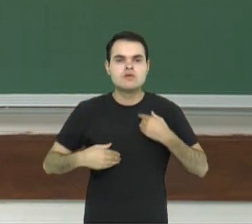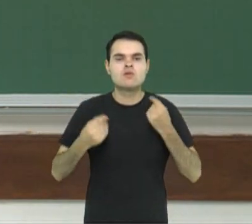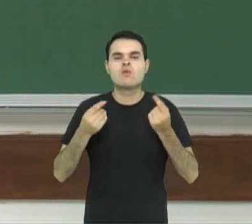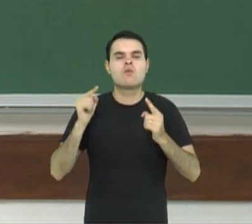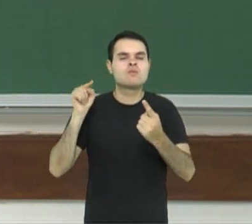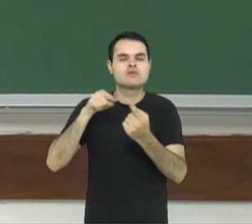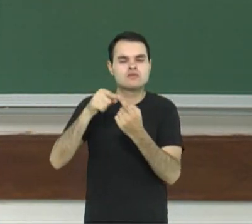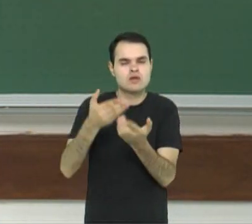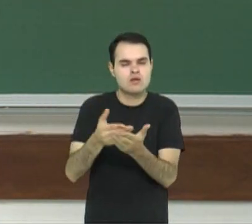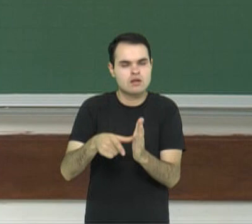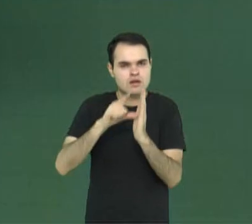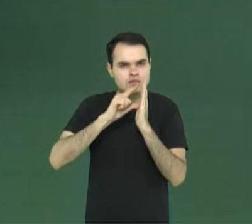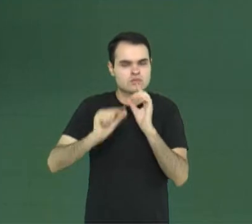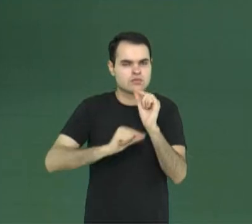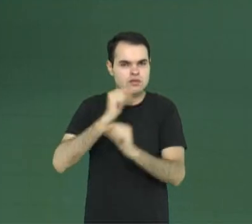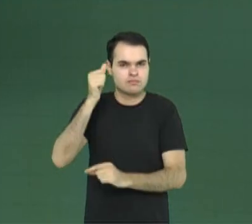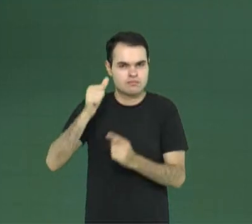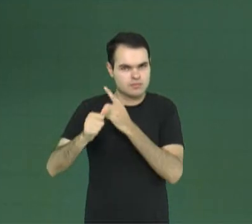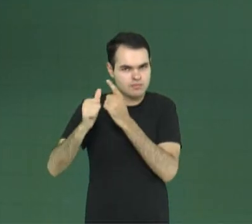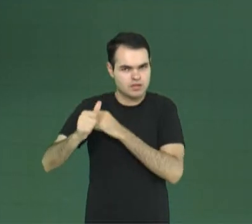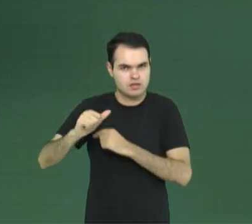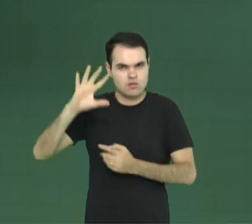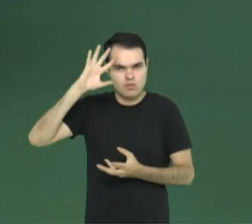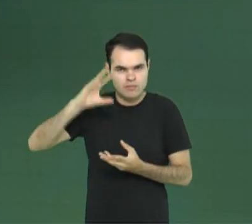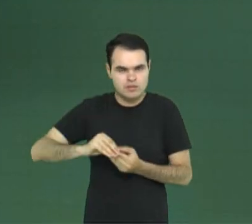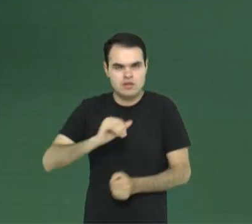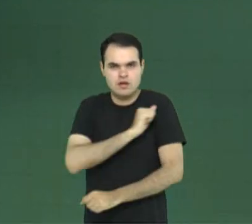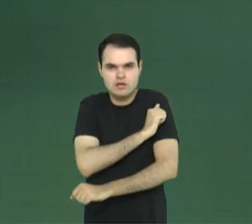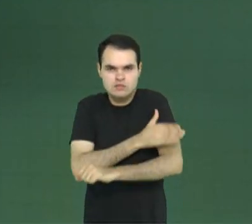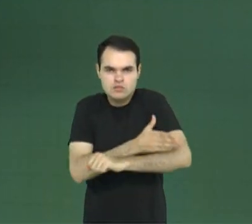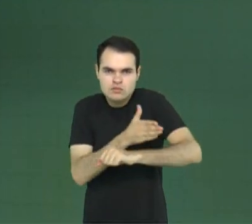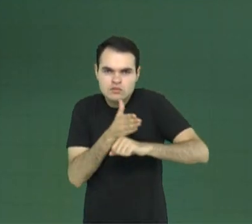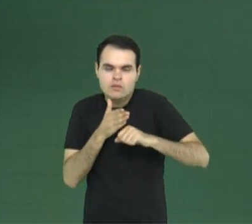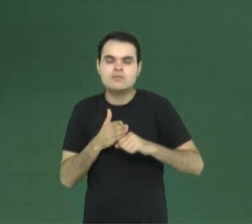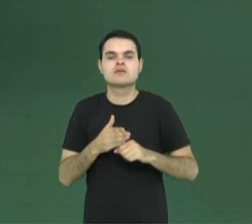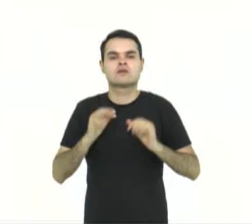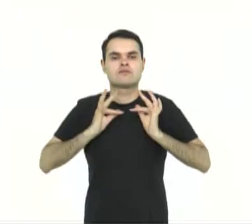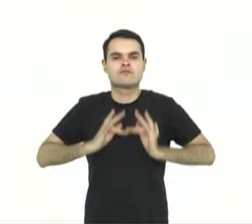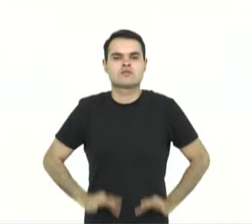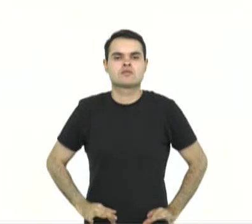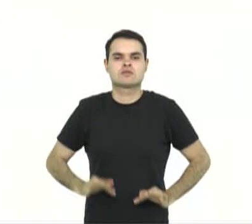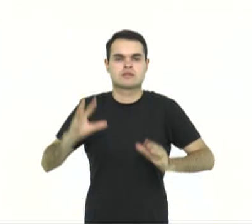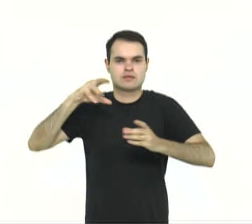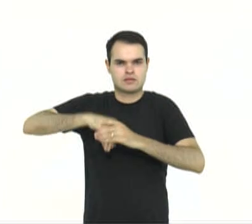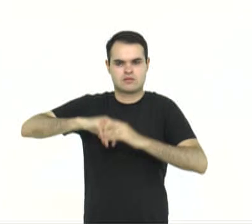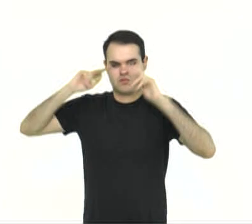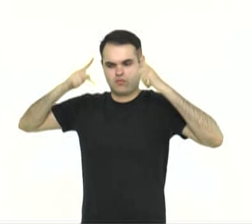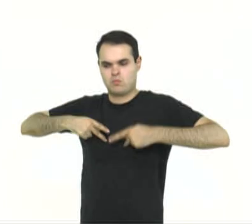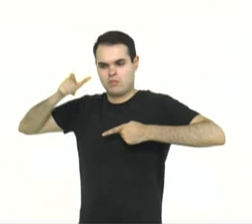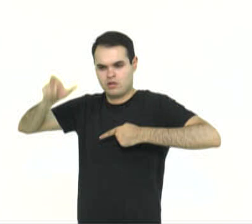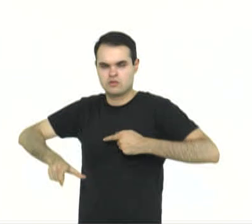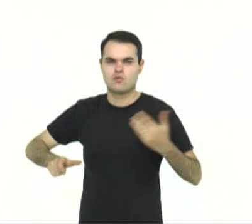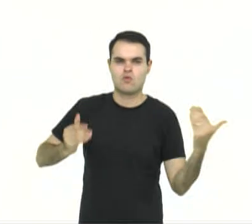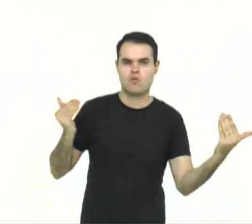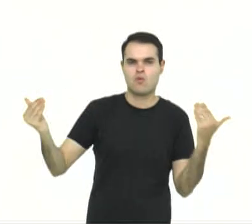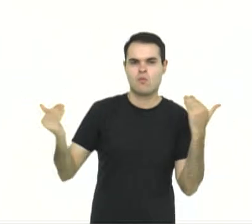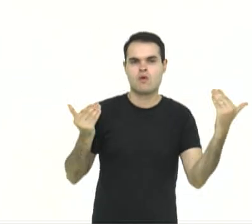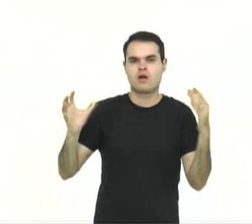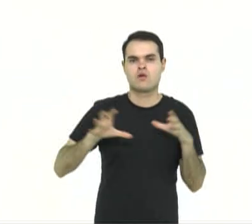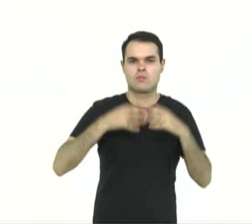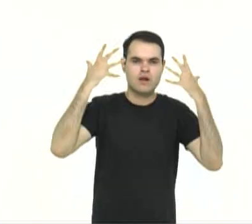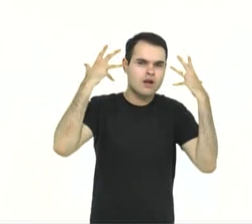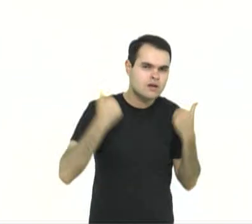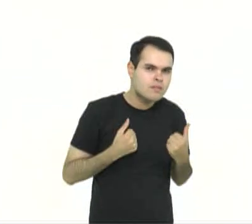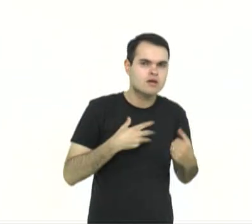nossos objetivos. Primeiro, compreender a anatomia e fisiologia do sistema excretor em humanos e comparar o funcionamento do sistema excretor tanto